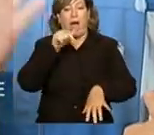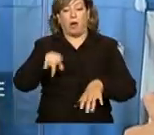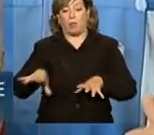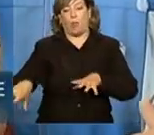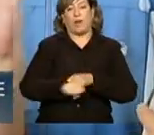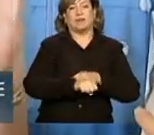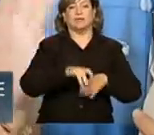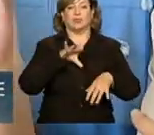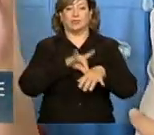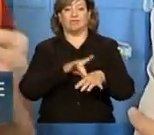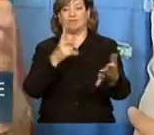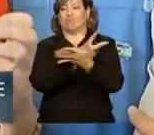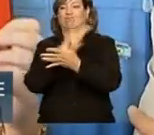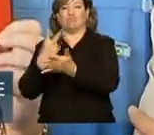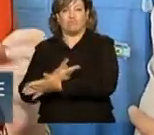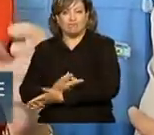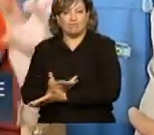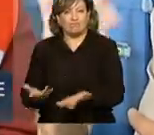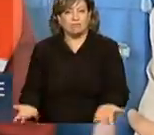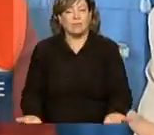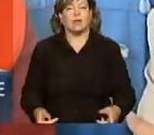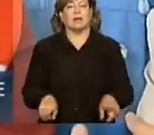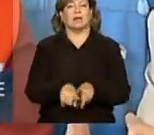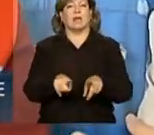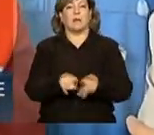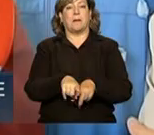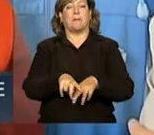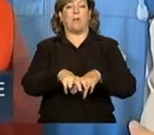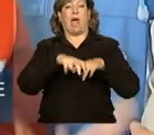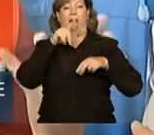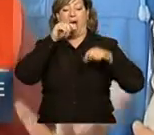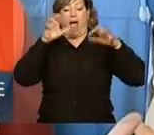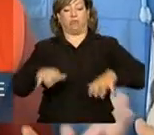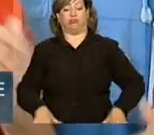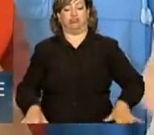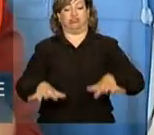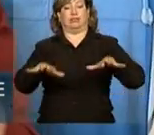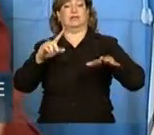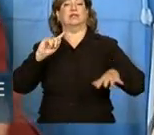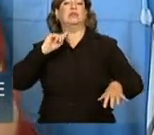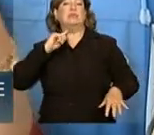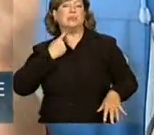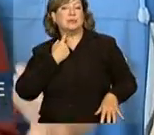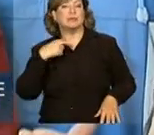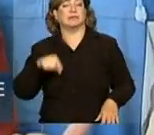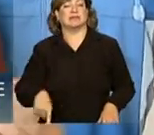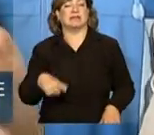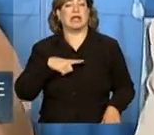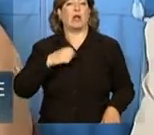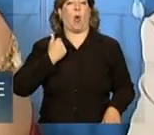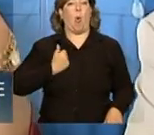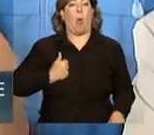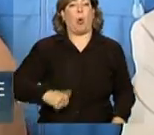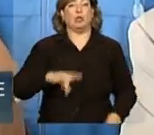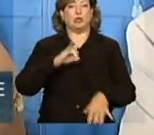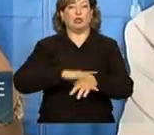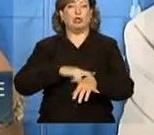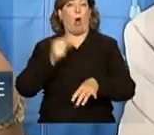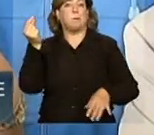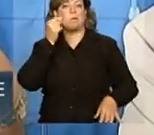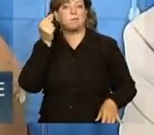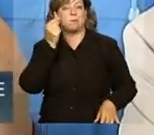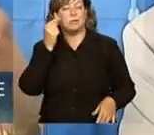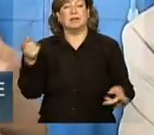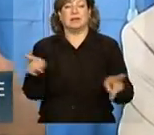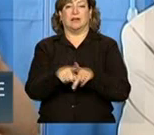doenças, que ocorrem por conta das águas subirem. Além disso, nós